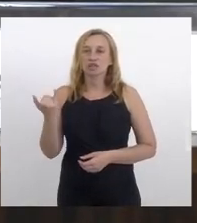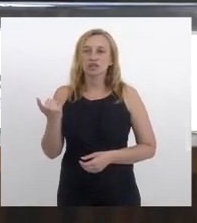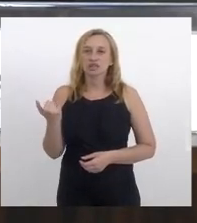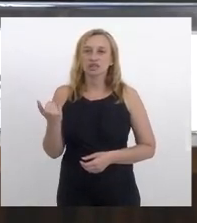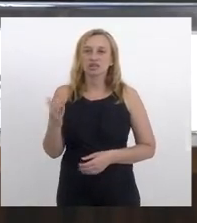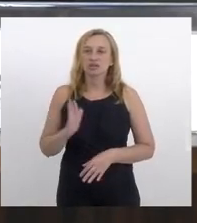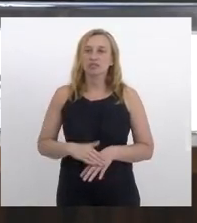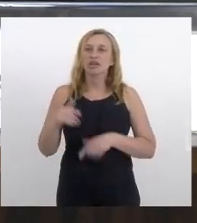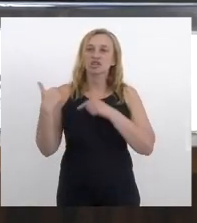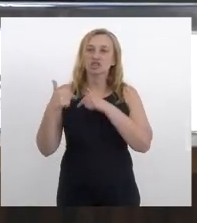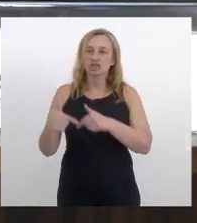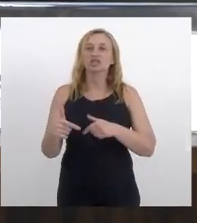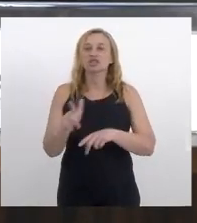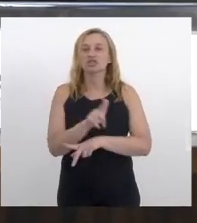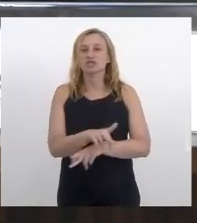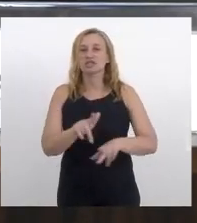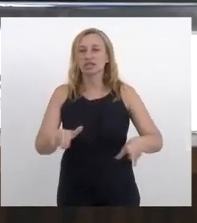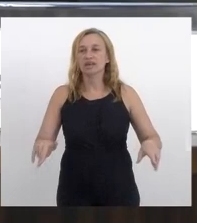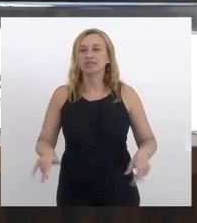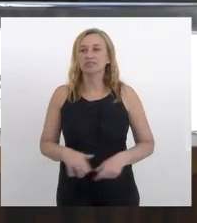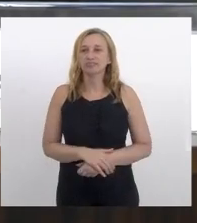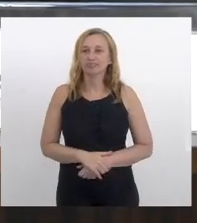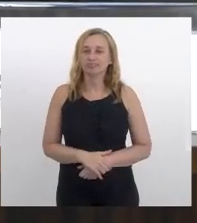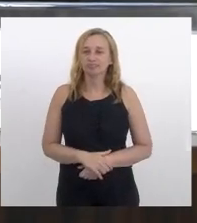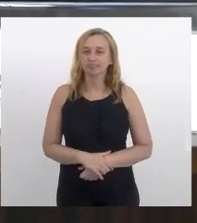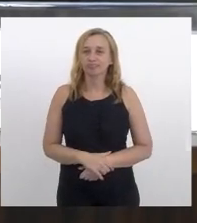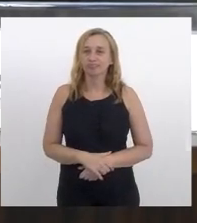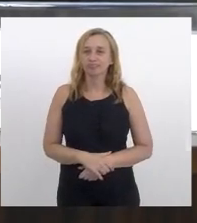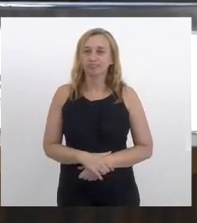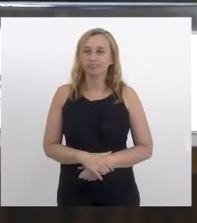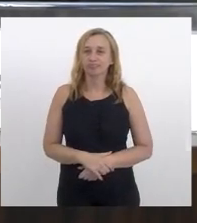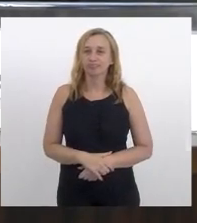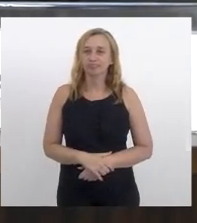Mais Tradições e Biodiversidade.